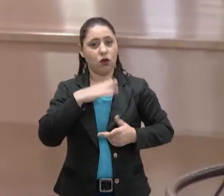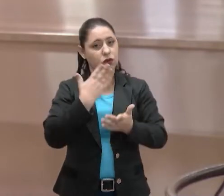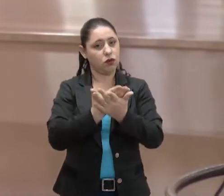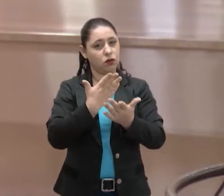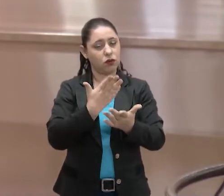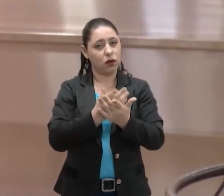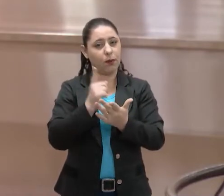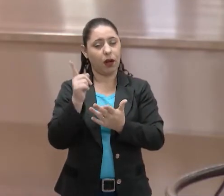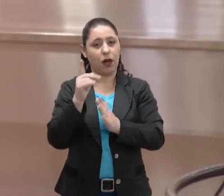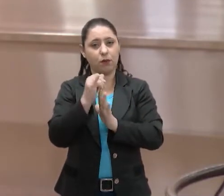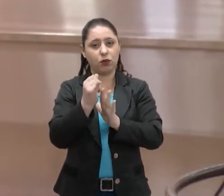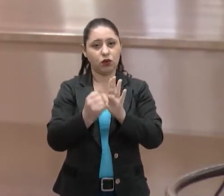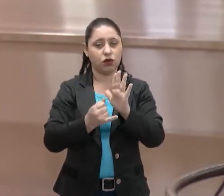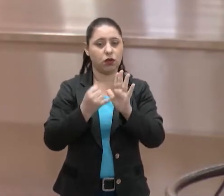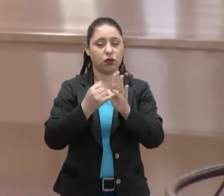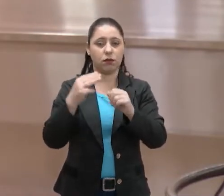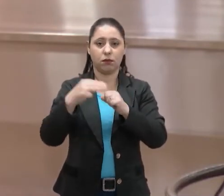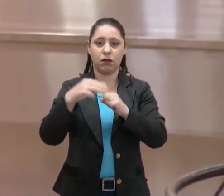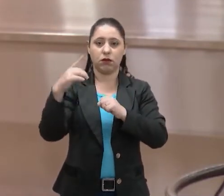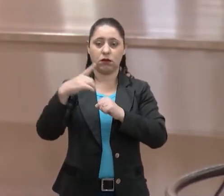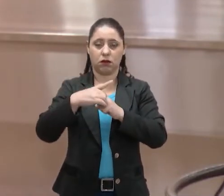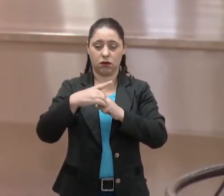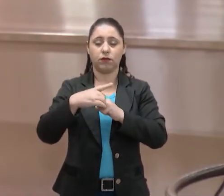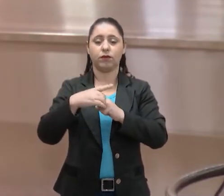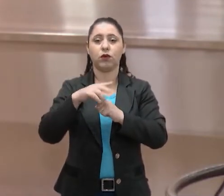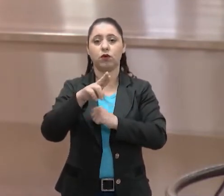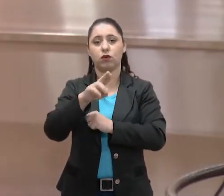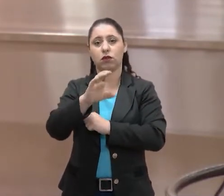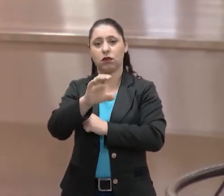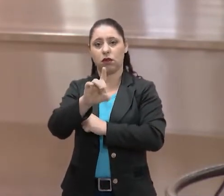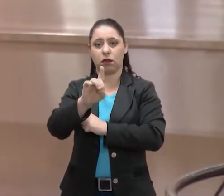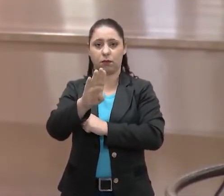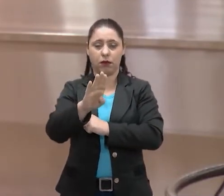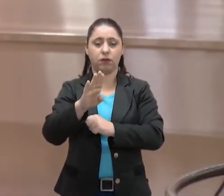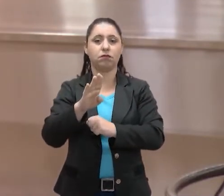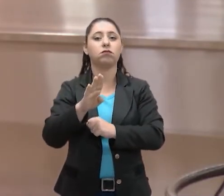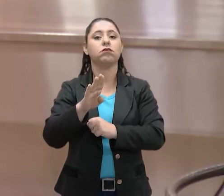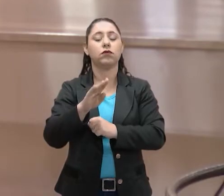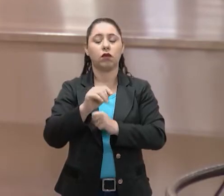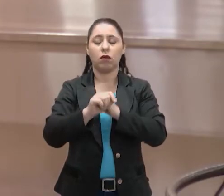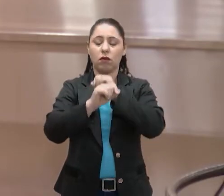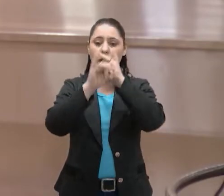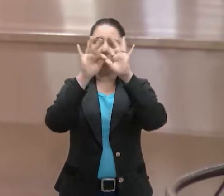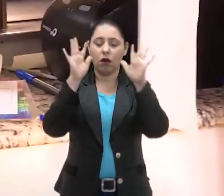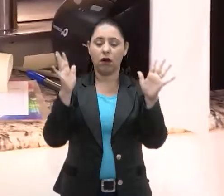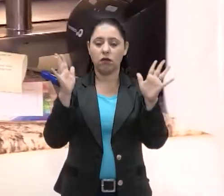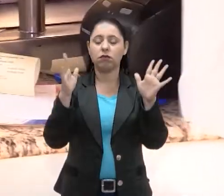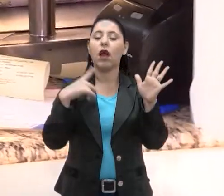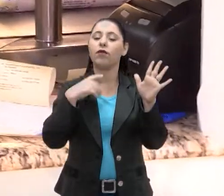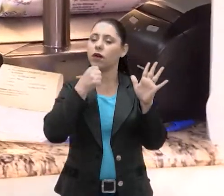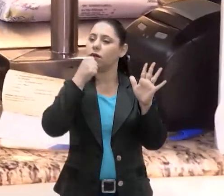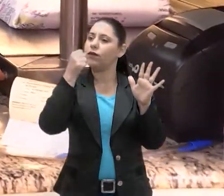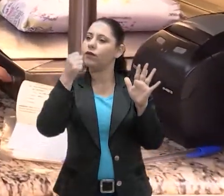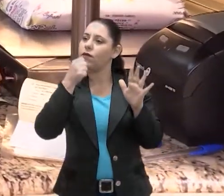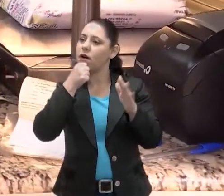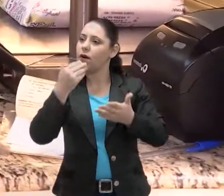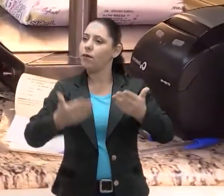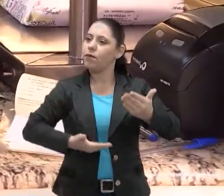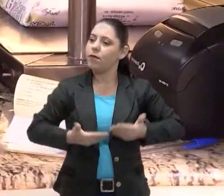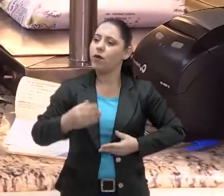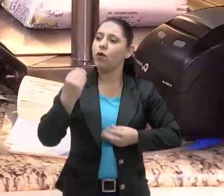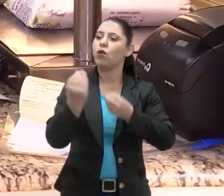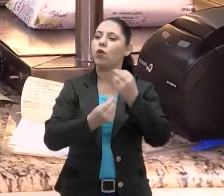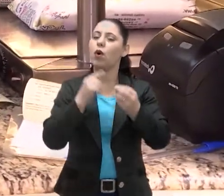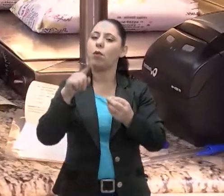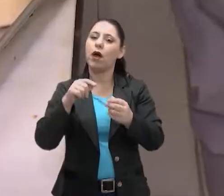que nós estudamos também lá no programa de mestrado e doutorado da UCDB, ficou muito evidente, né? Fizemos entrevista com os